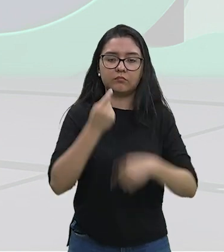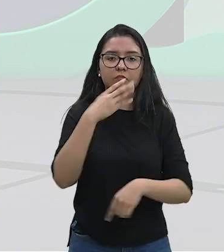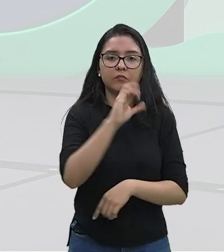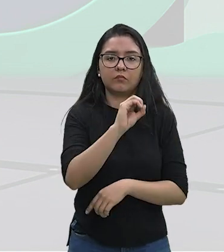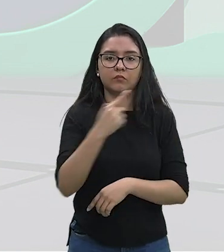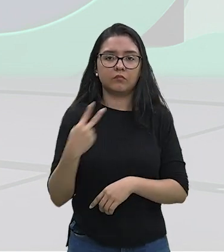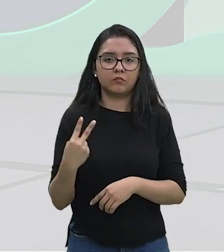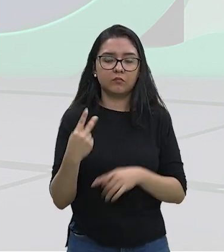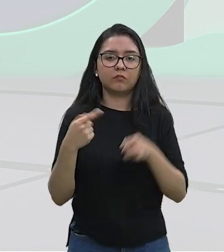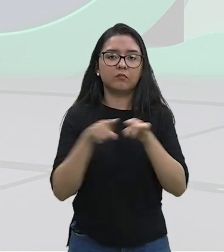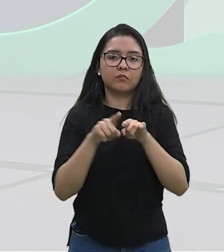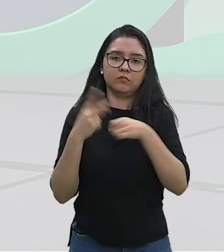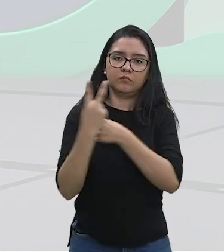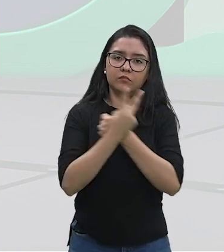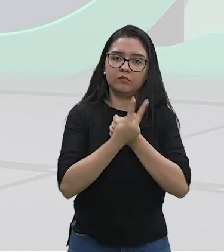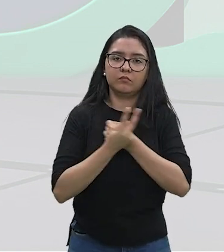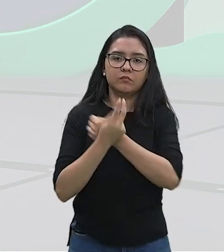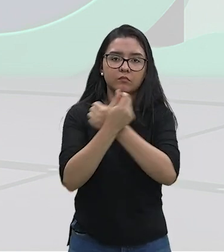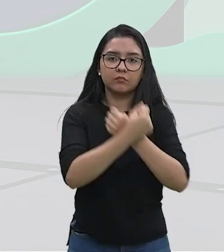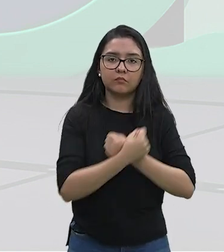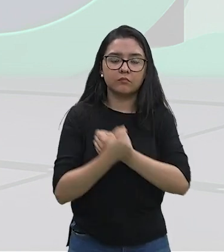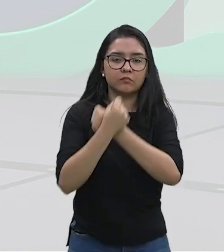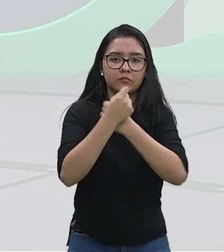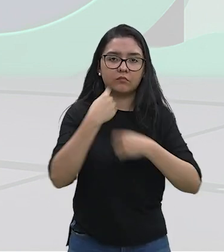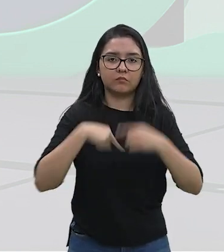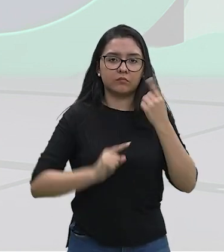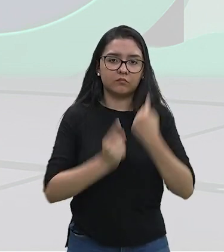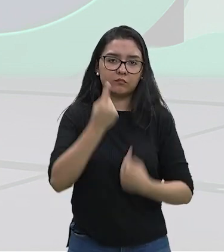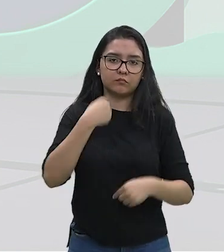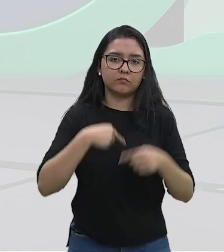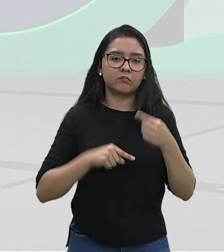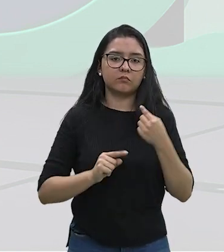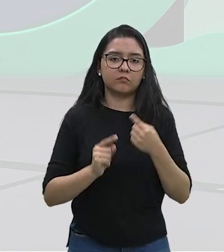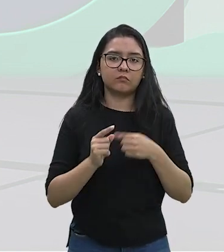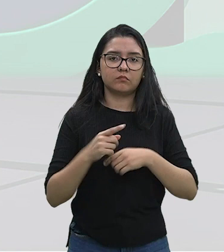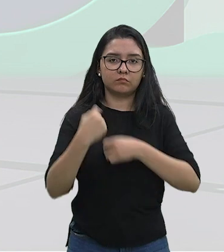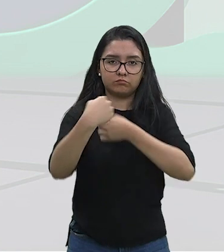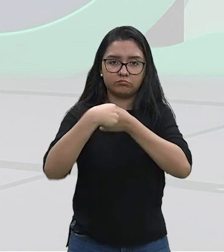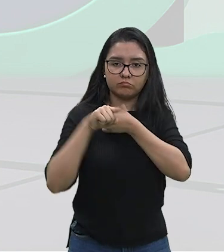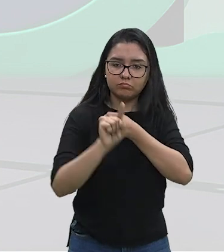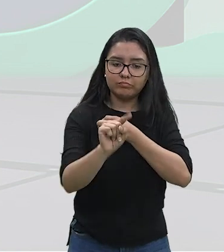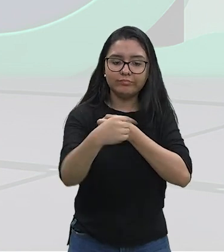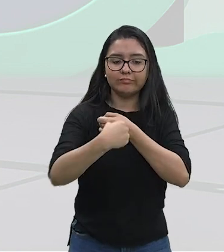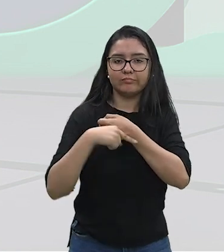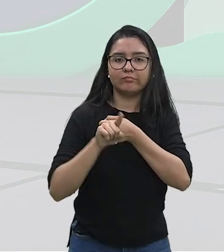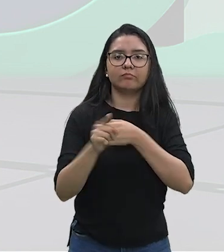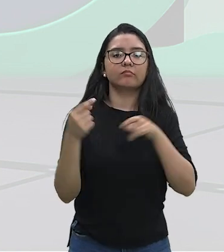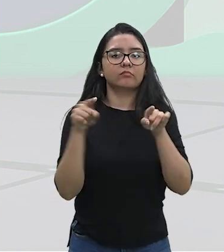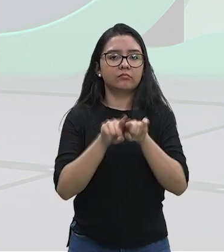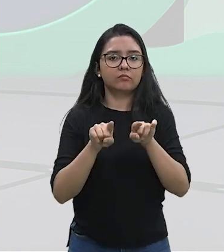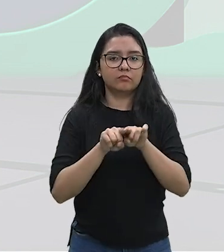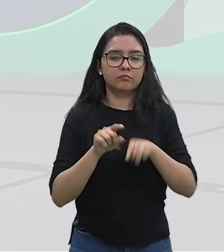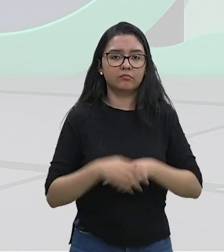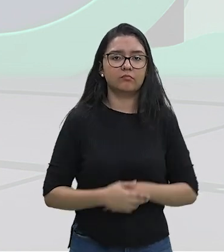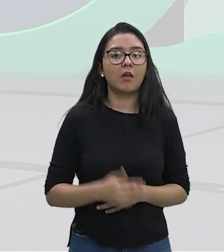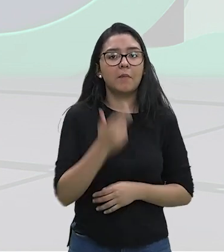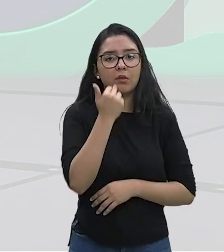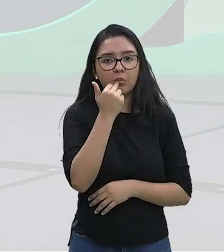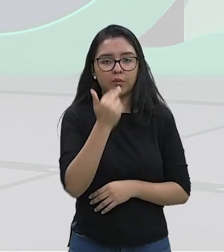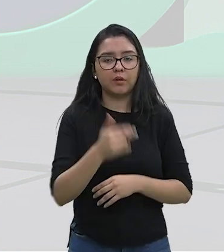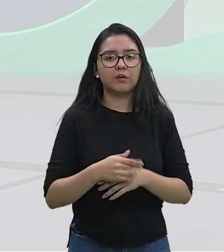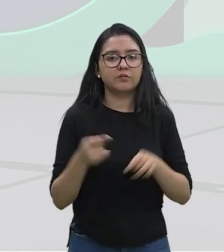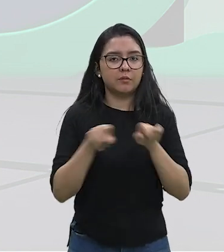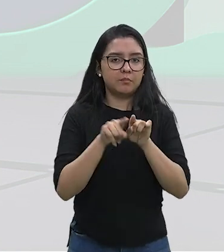a defesa, né, do nosso organismo contra agentes externos e também o transporte de nutrientes.